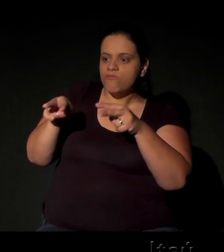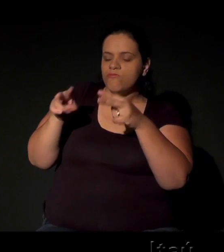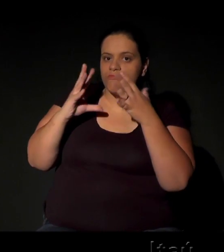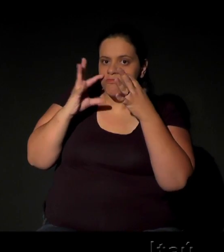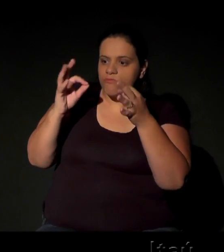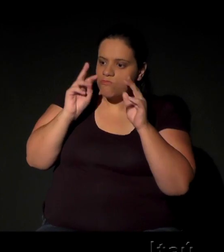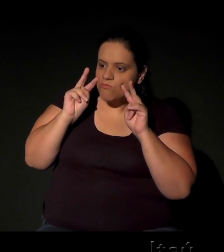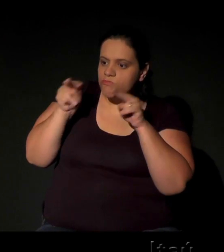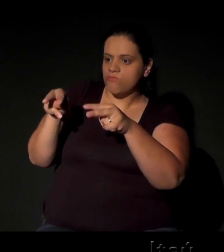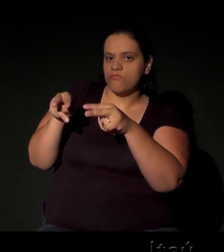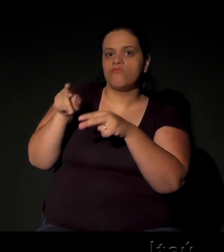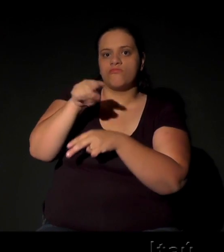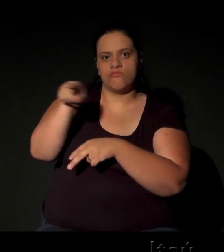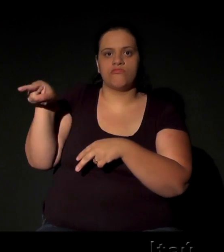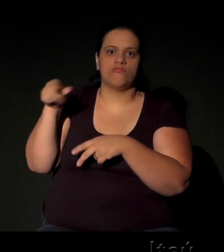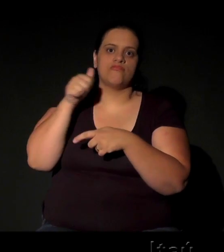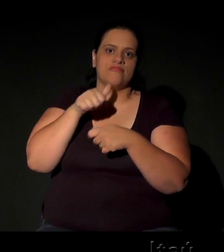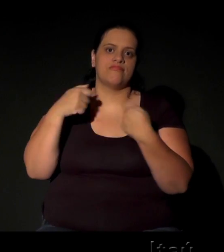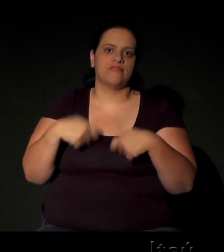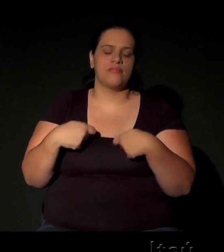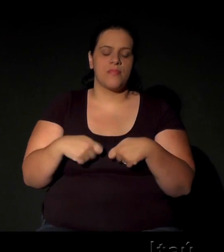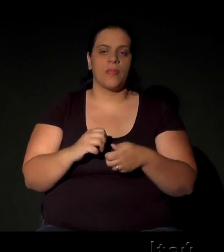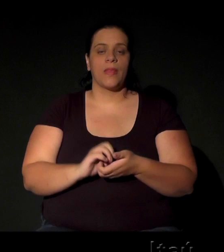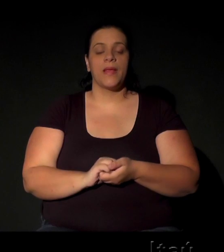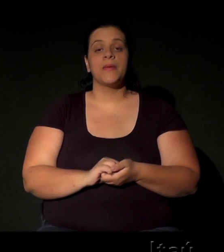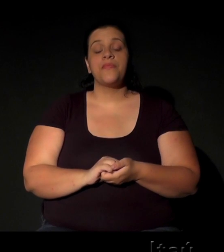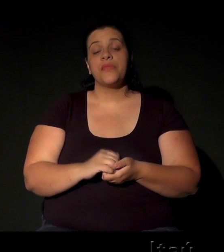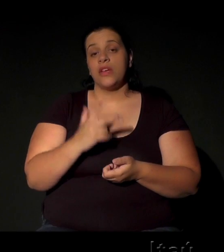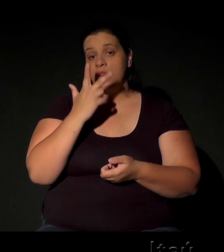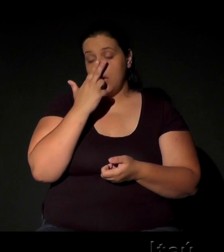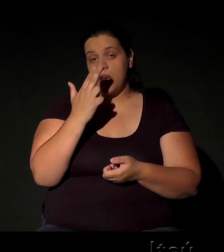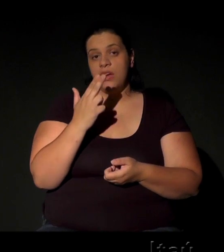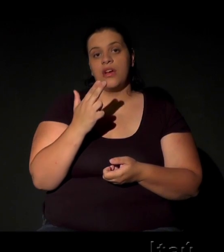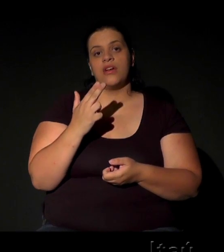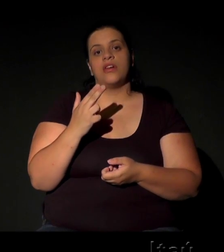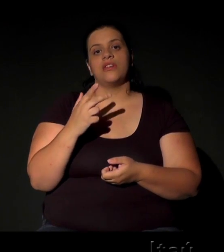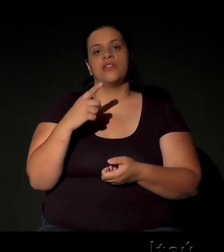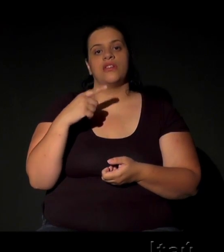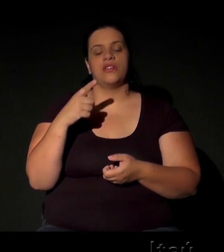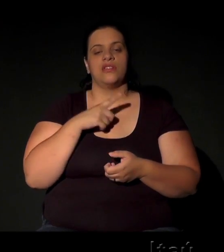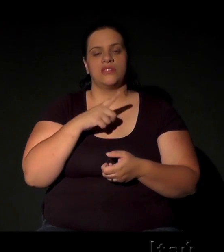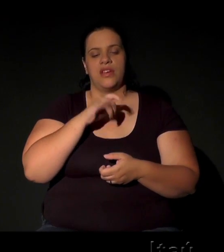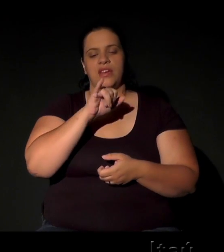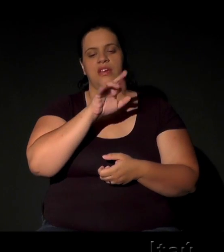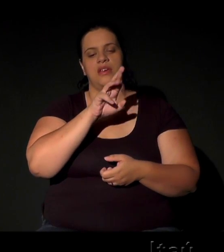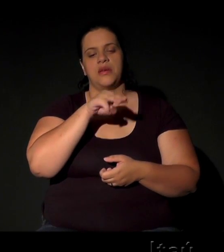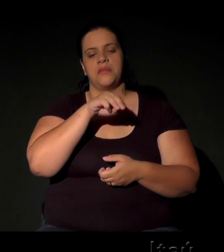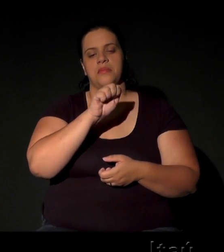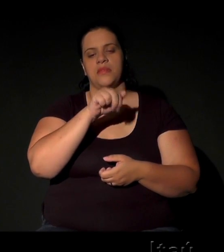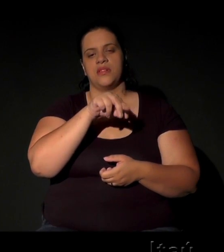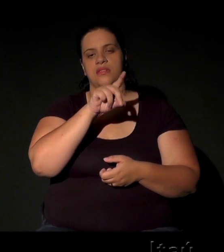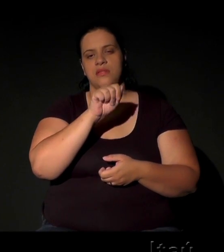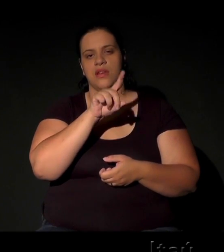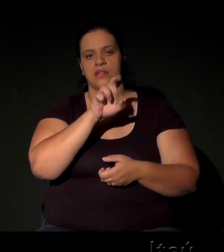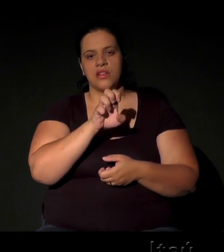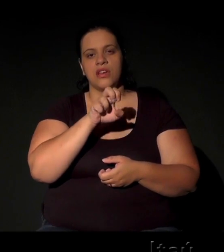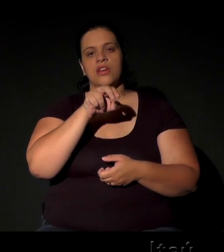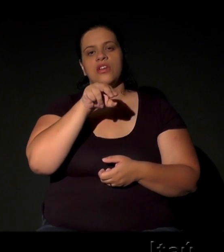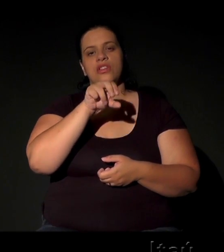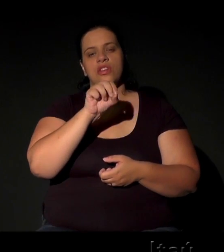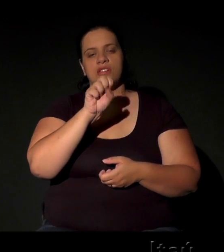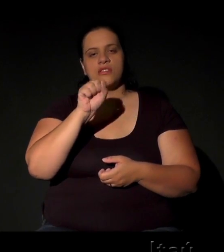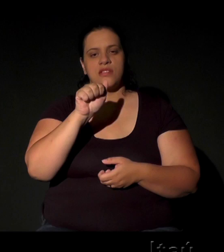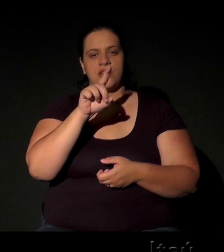eh que elas merecem então eh acho A Irmandade da Nossa Senhora da Boa Morte você tem as mulheres de terreiro de